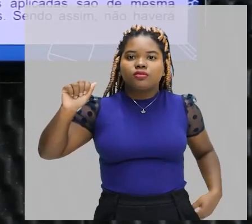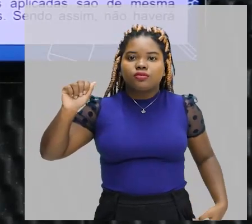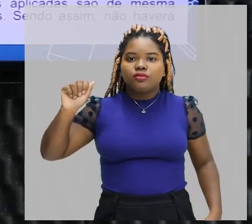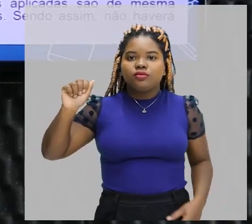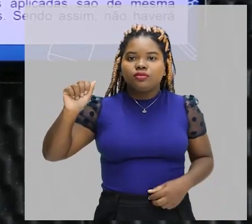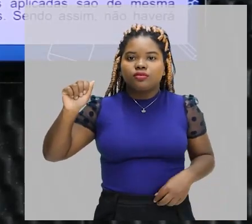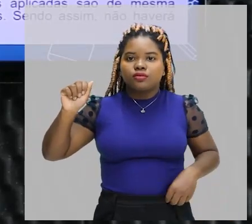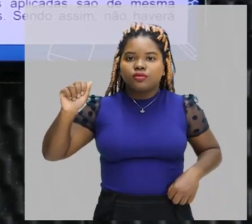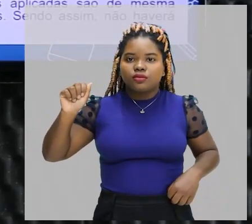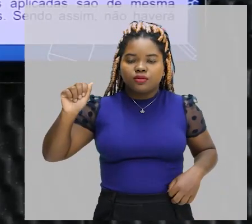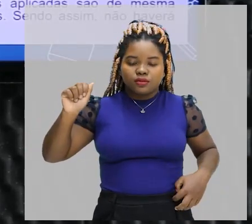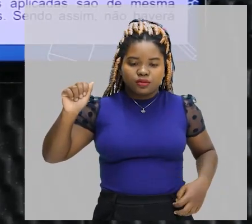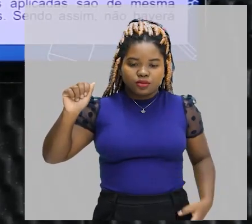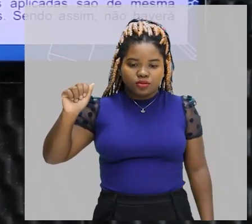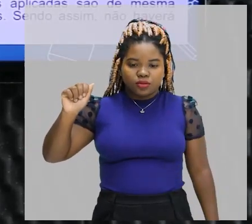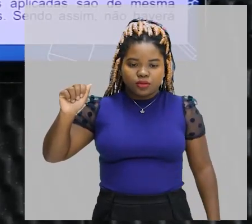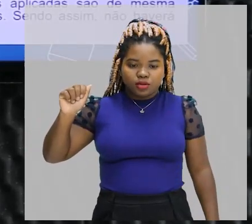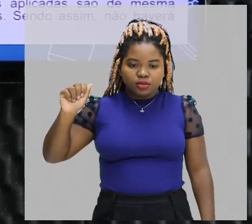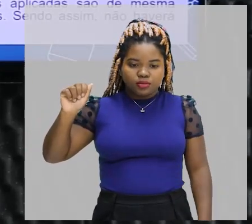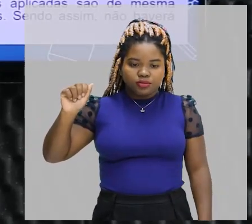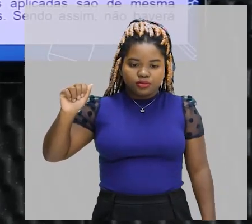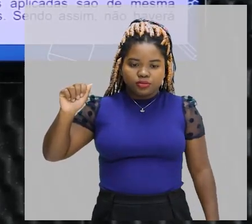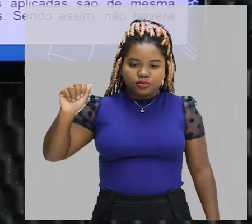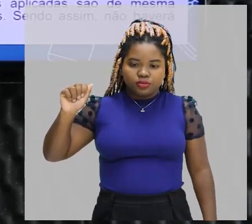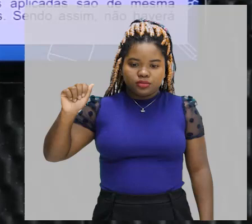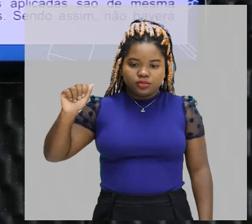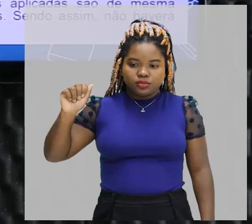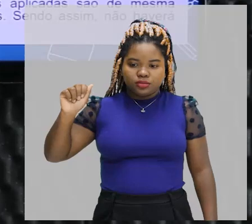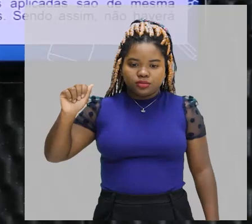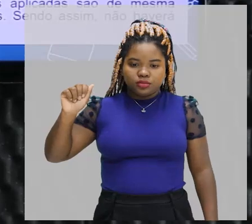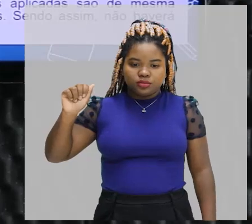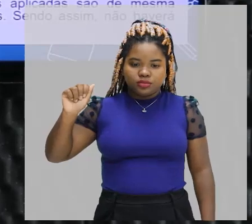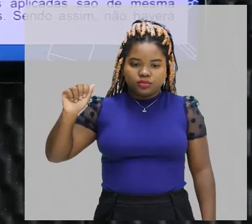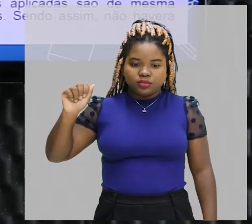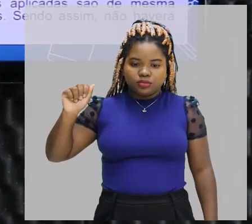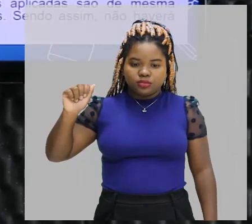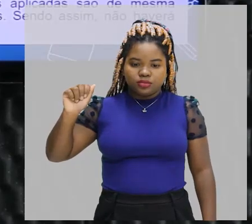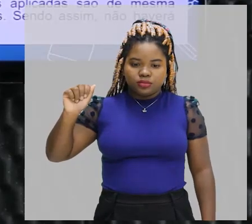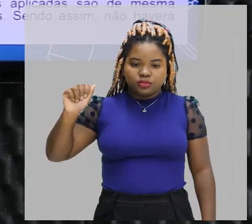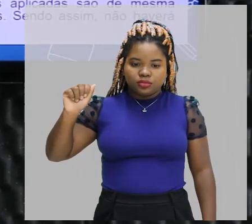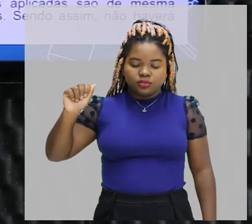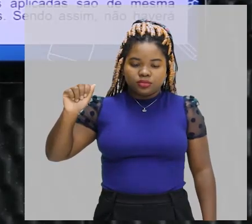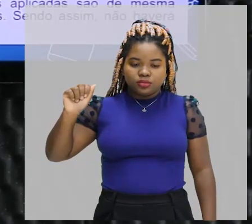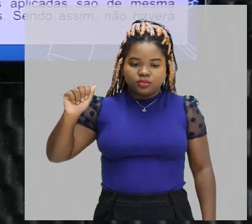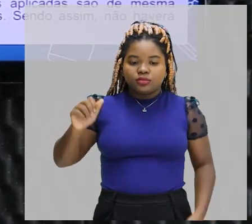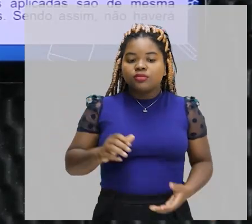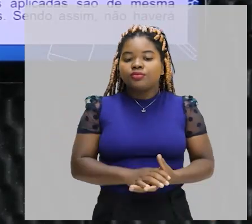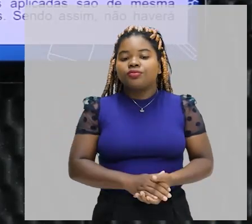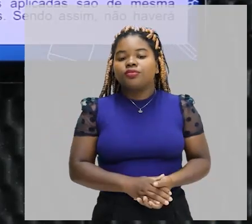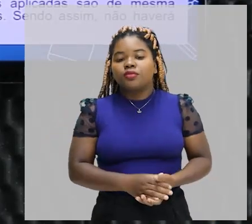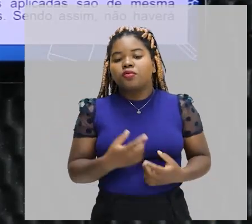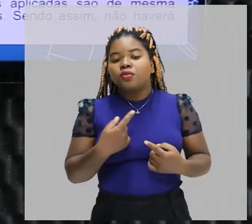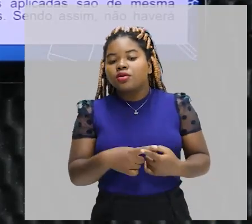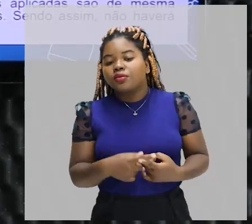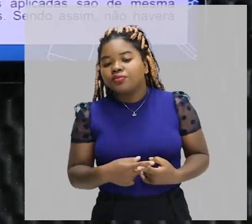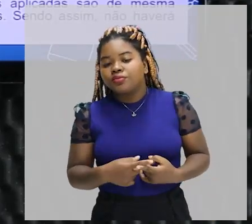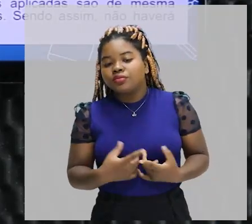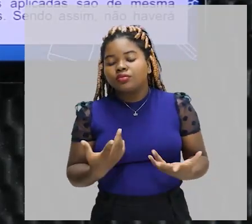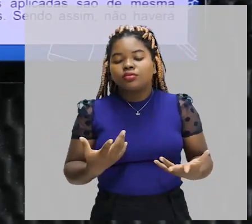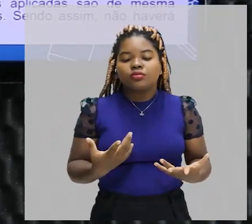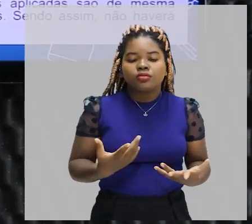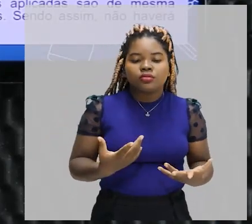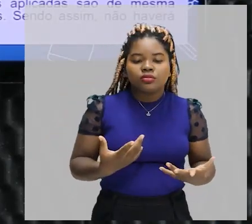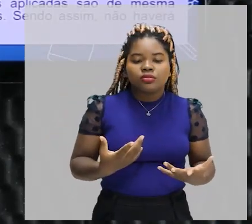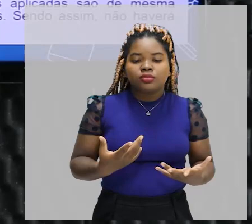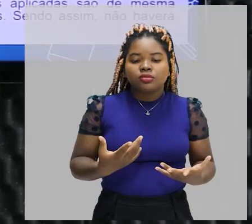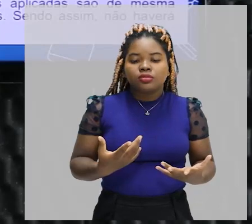de problema, né, esse é um tipo de problema que Newton não conseguiu resolver. Então ele diz que a carroça, né, o conjunto